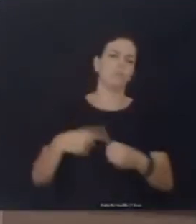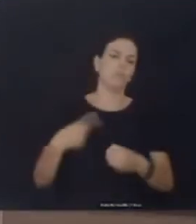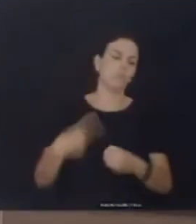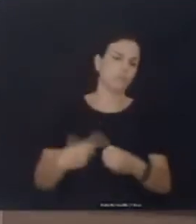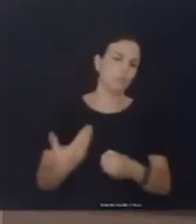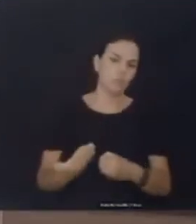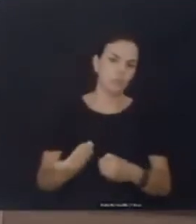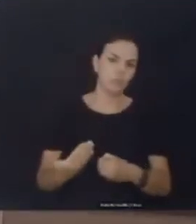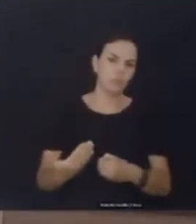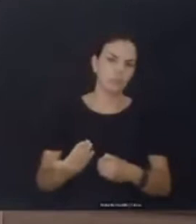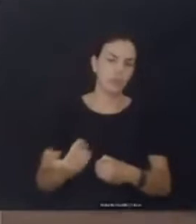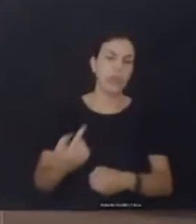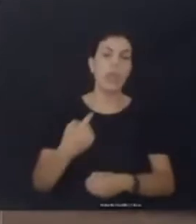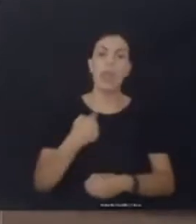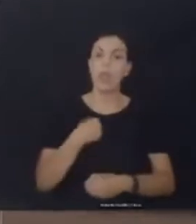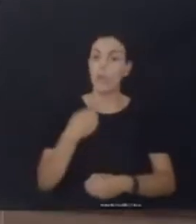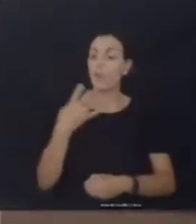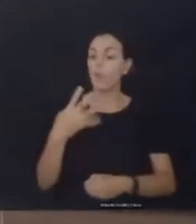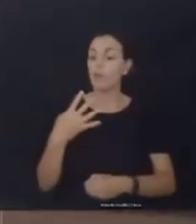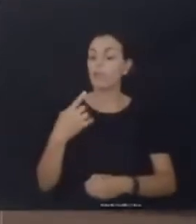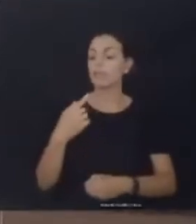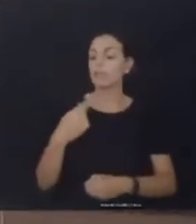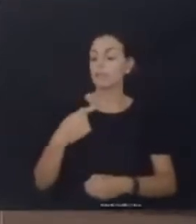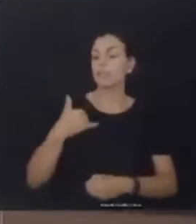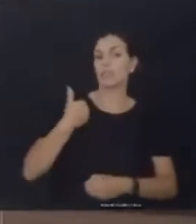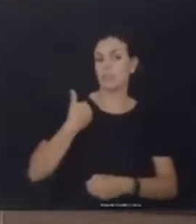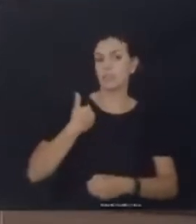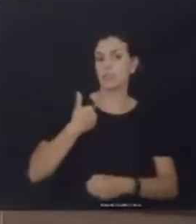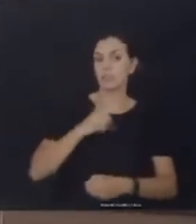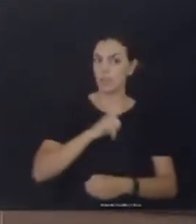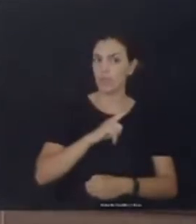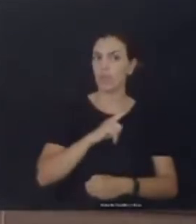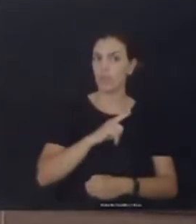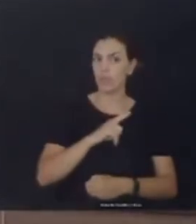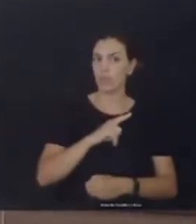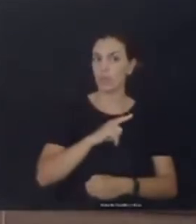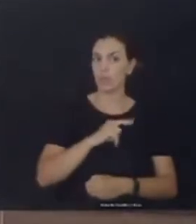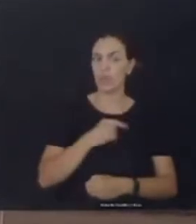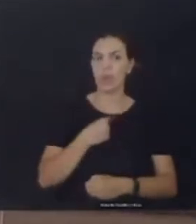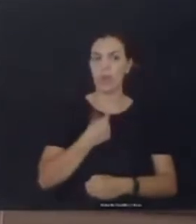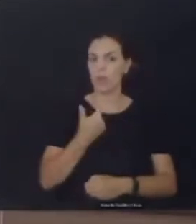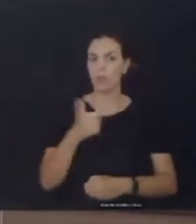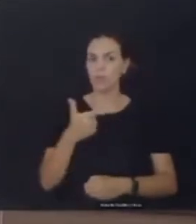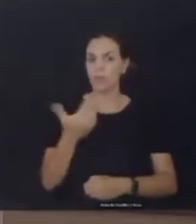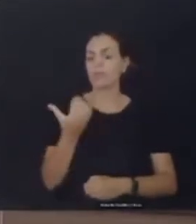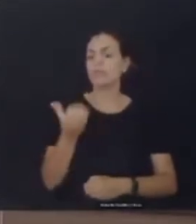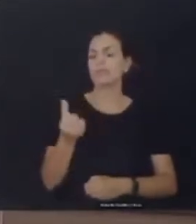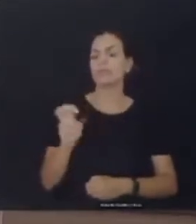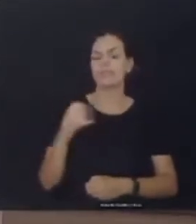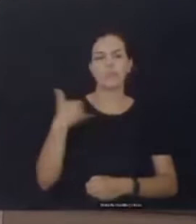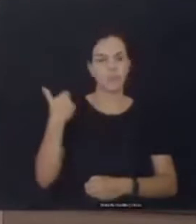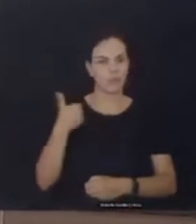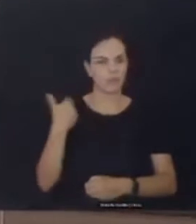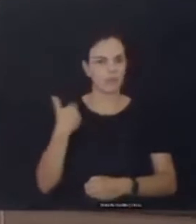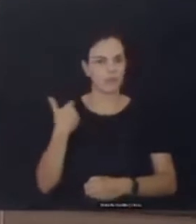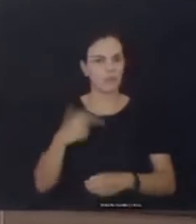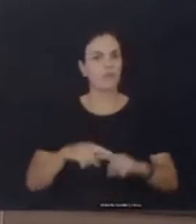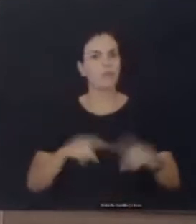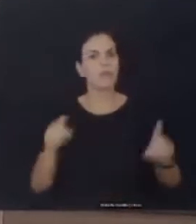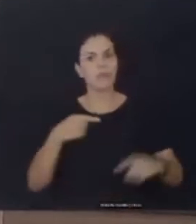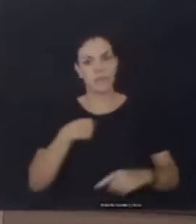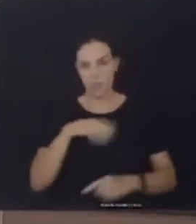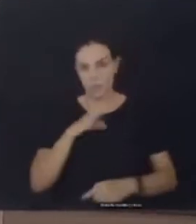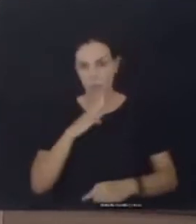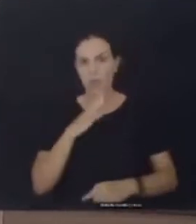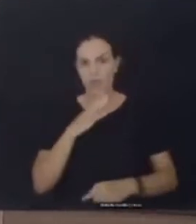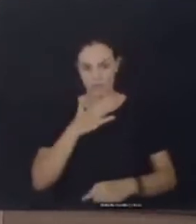Eu tenho 47 anos de idade. Eu não tenho 65. Mas eu conheço as limitações que tenho hoje